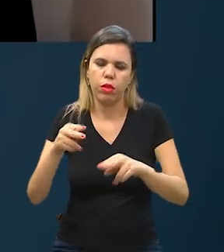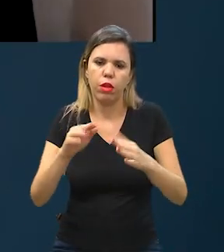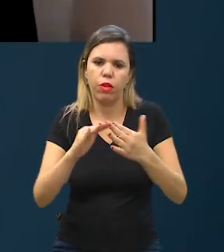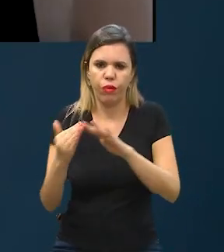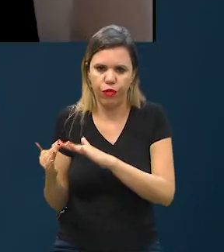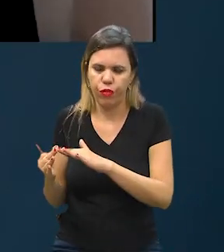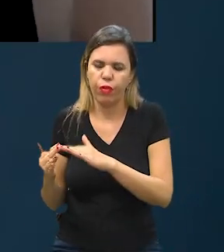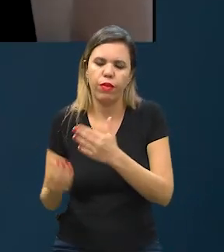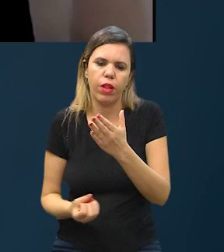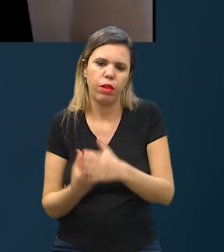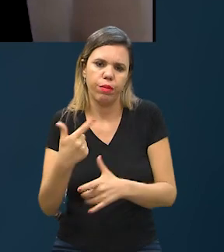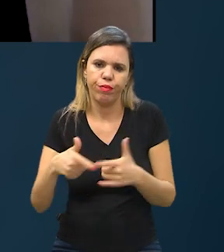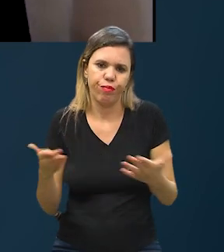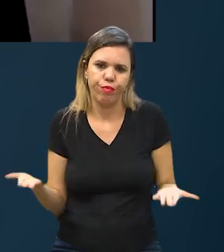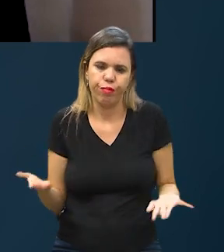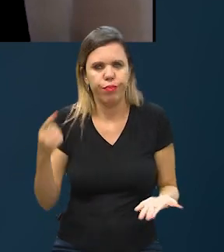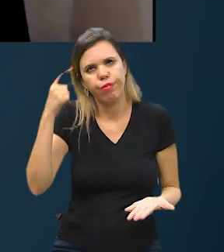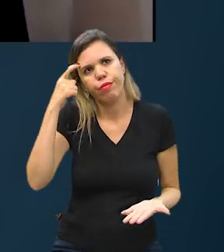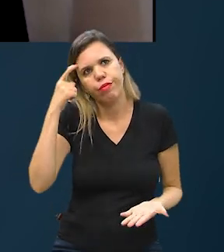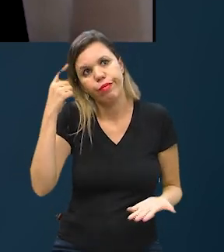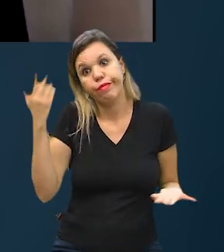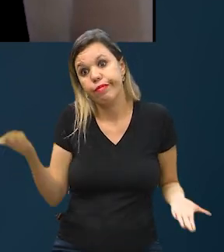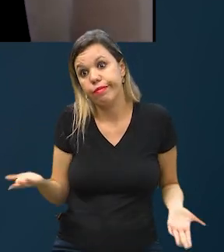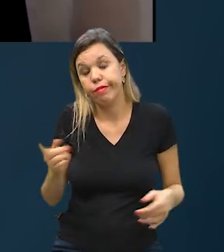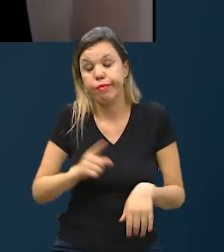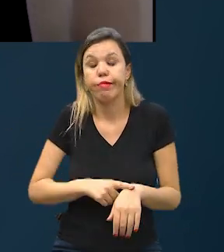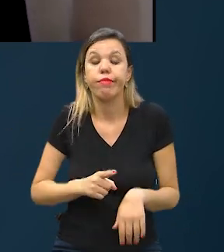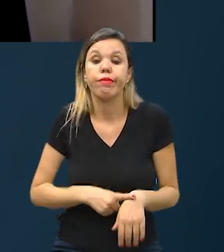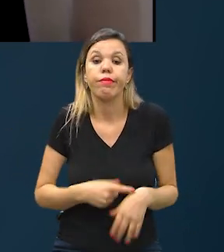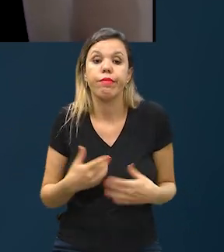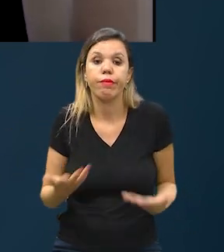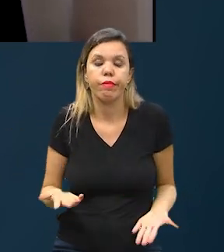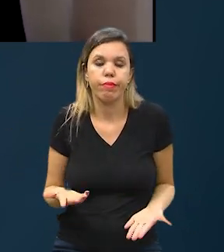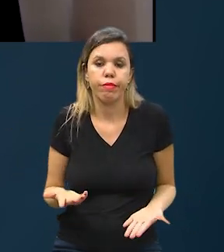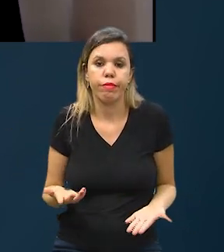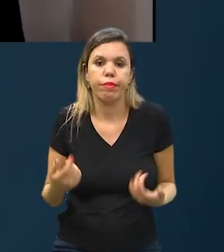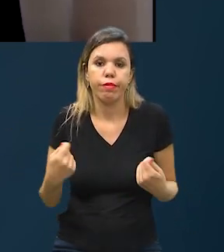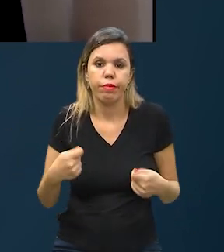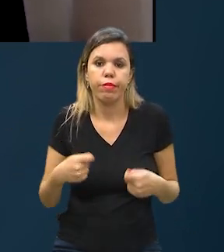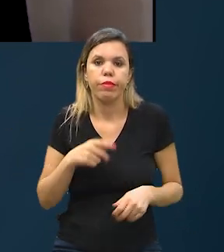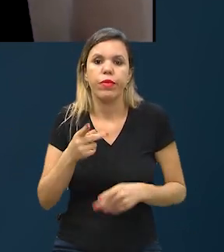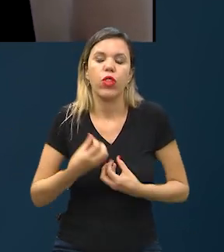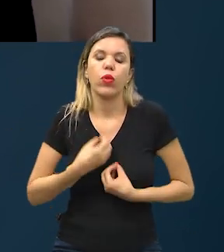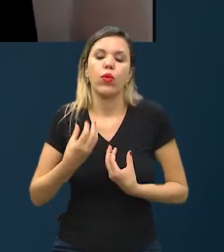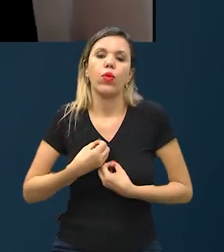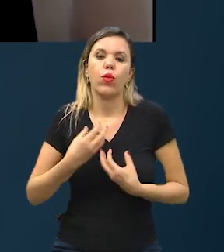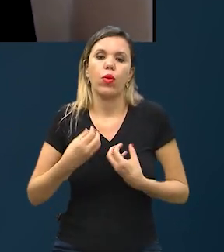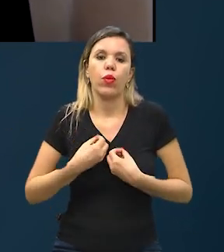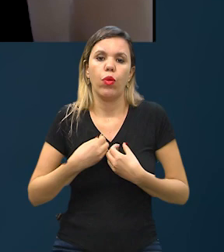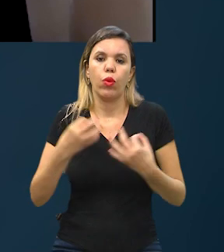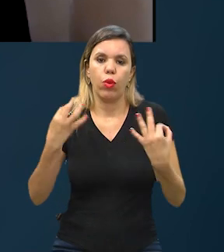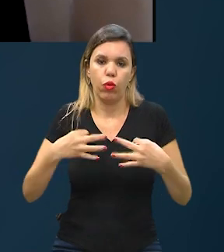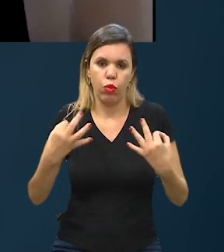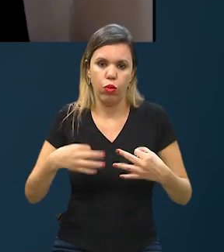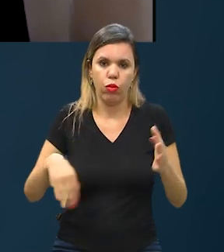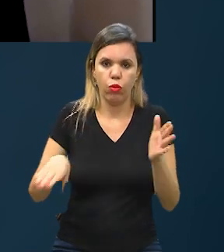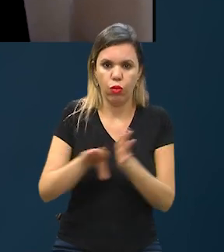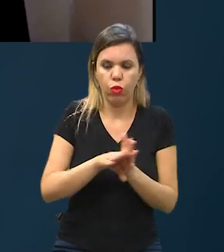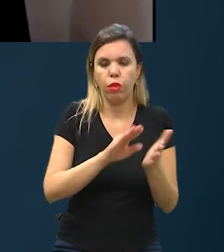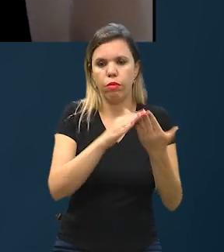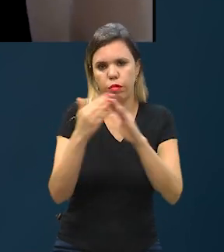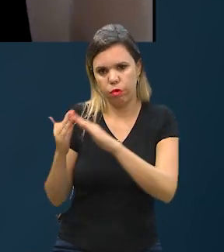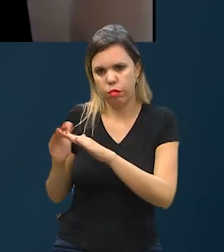quebrada. Aí a gente pensou, beleza, a gente está nesse momento, então a gente precisa que as informações corretas cheguem na